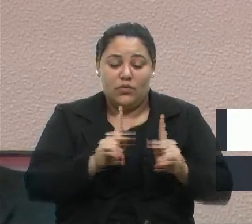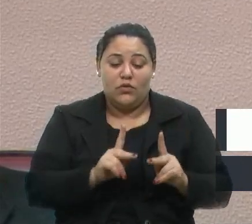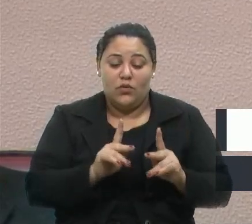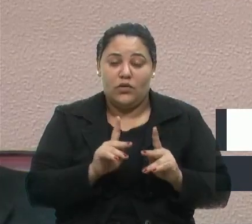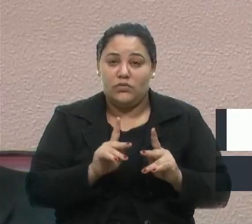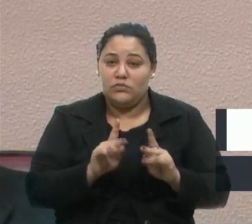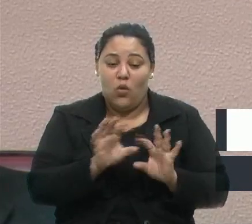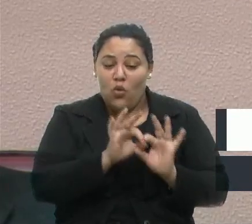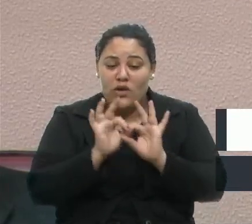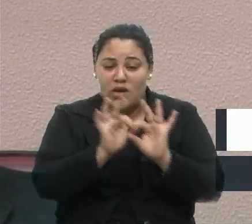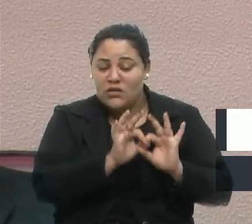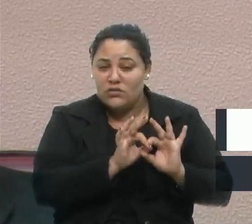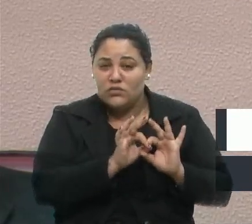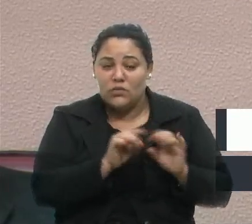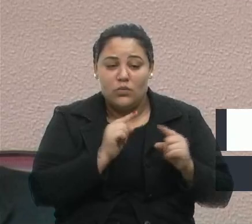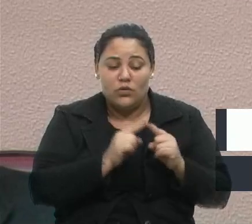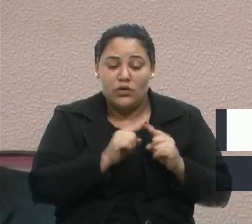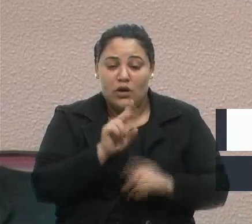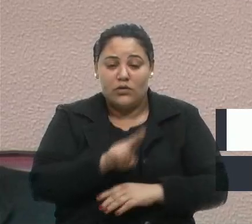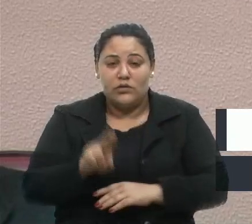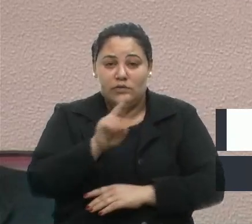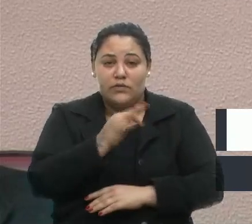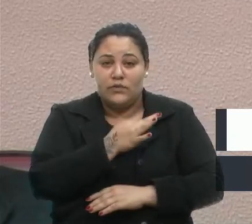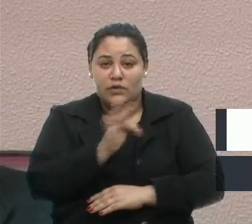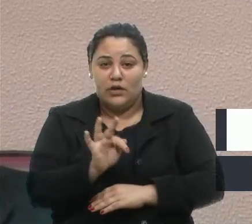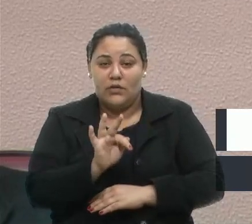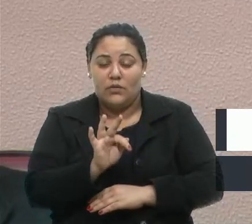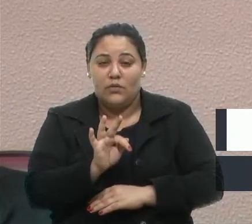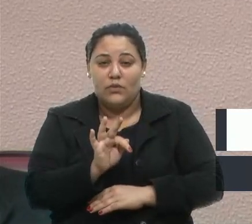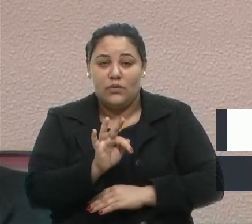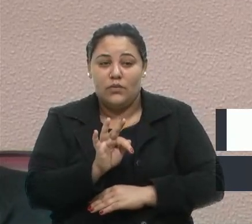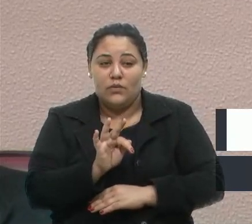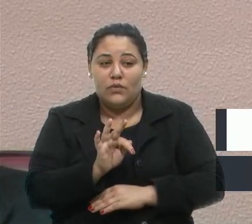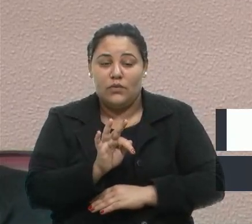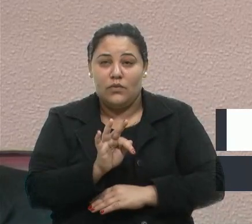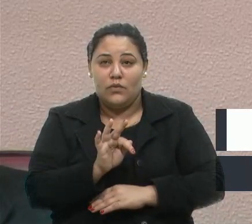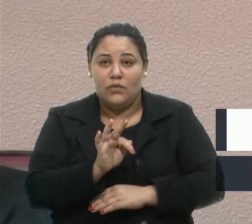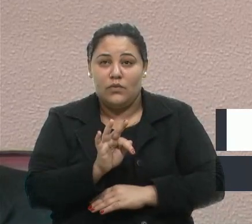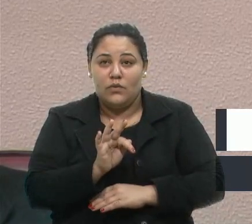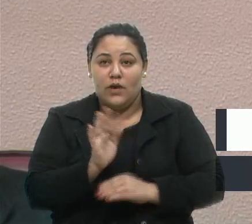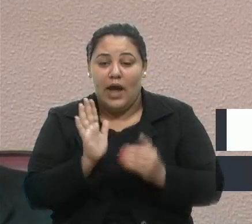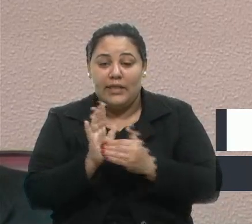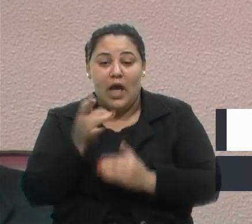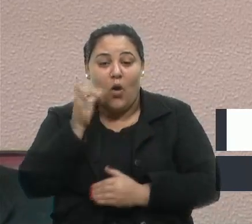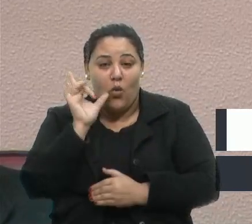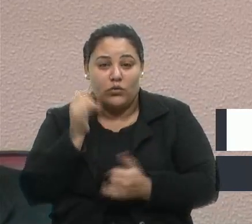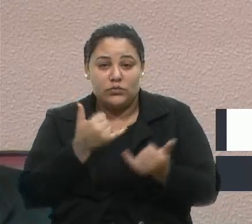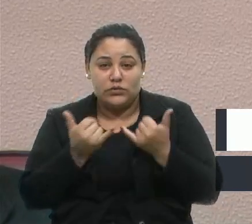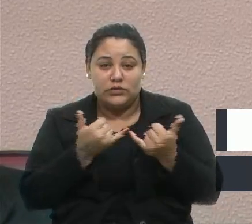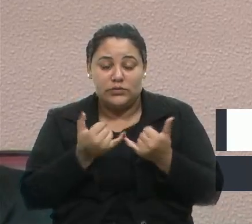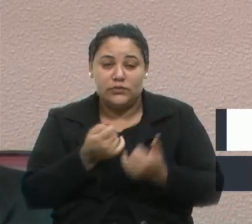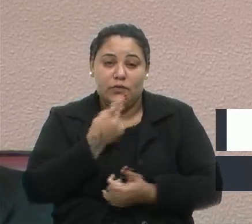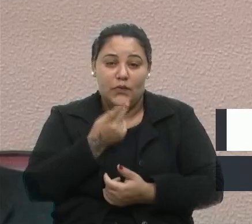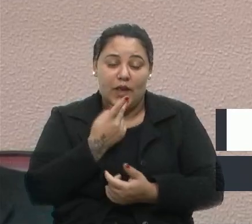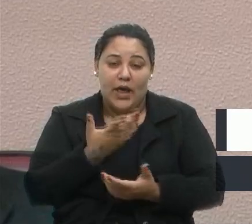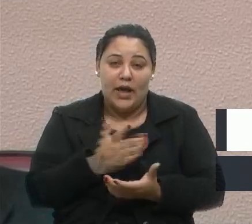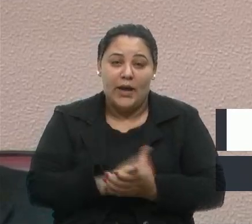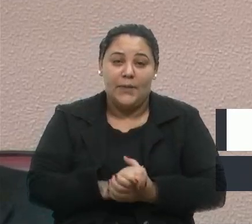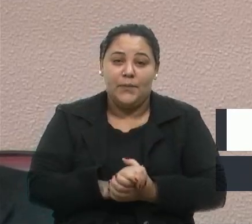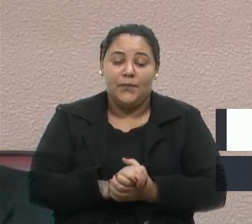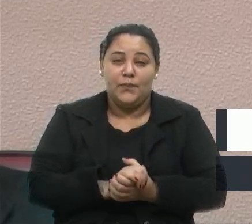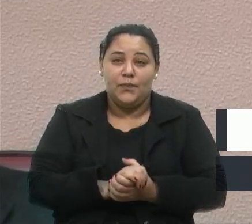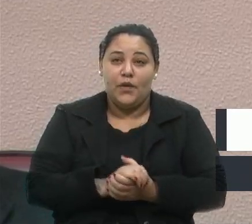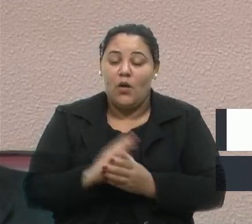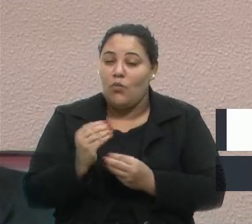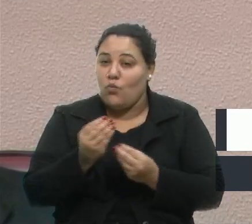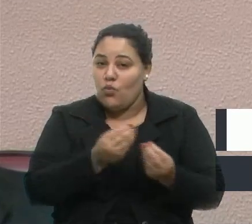unidos. Porque a Universidade Federal parece que não é... Até ontem, vamos dizer isso,